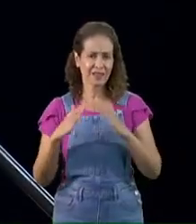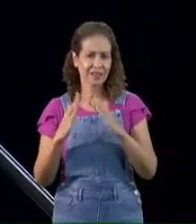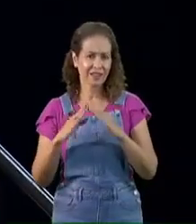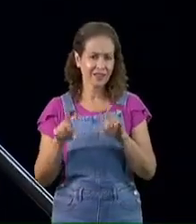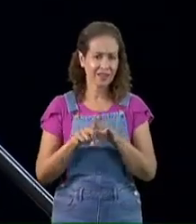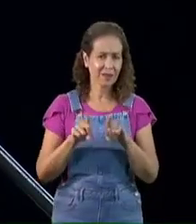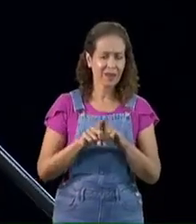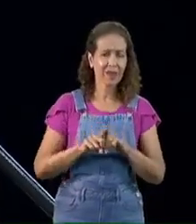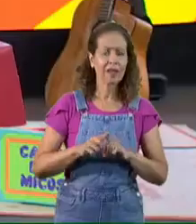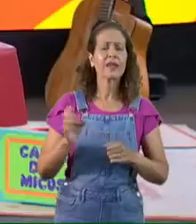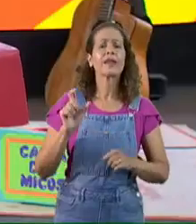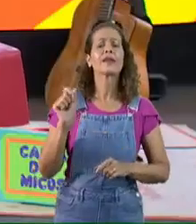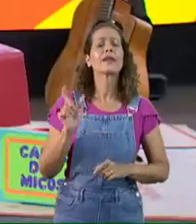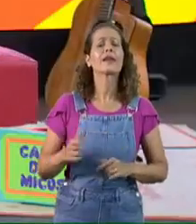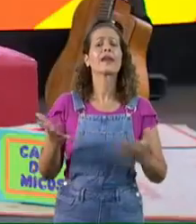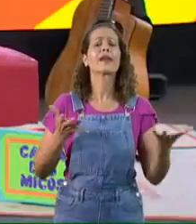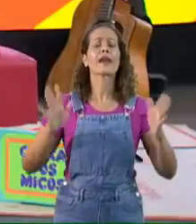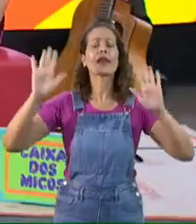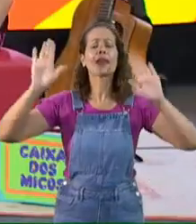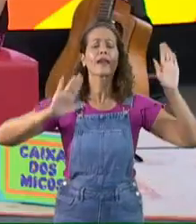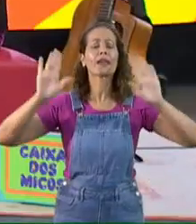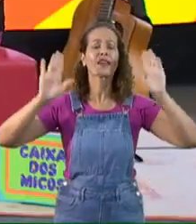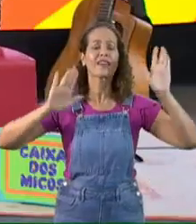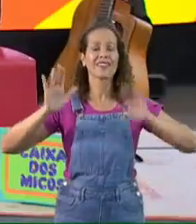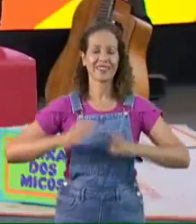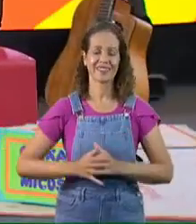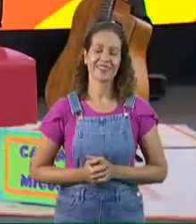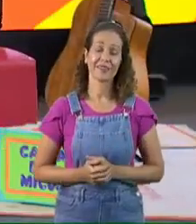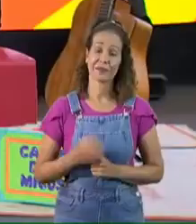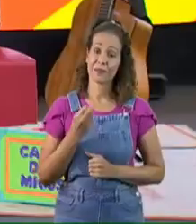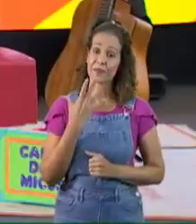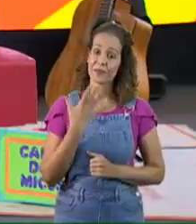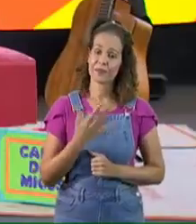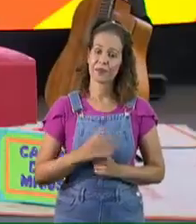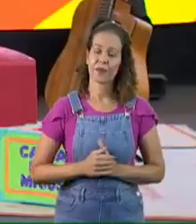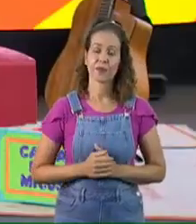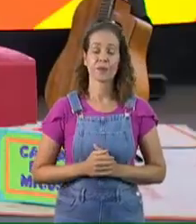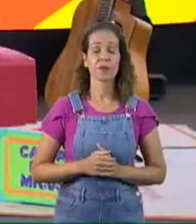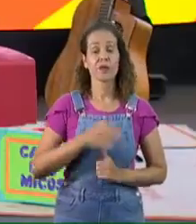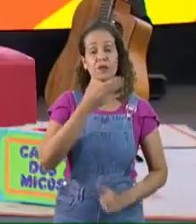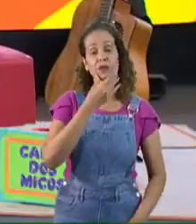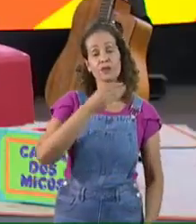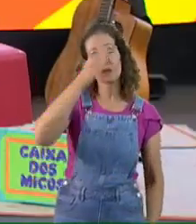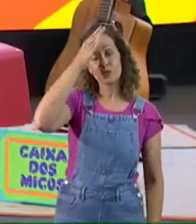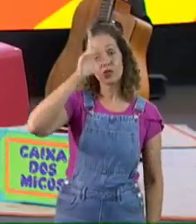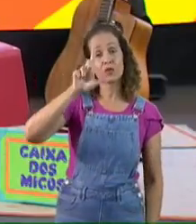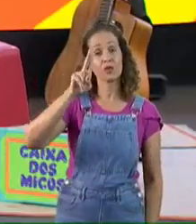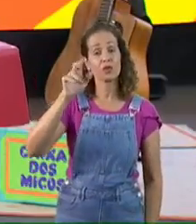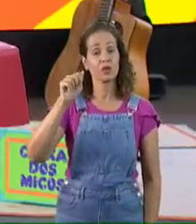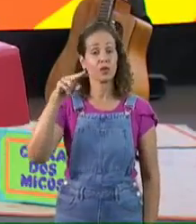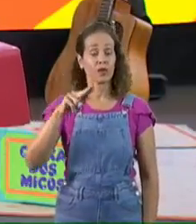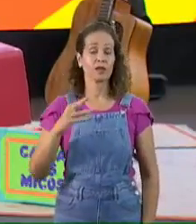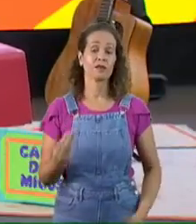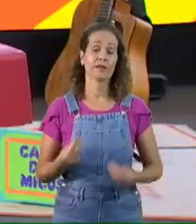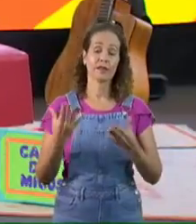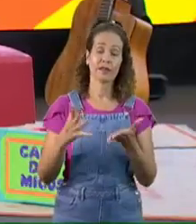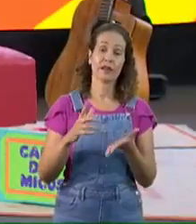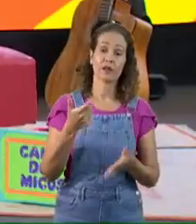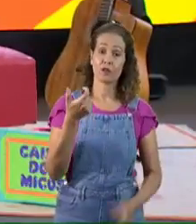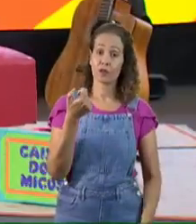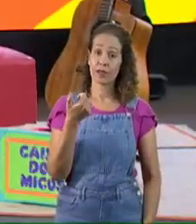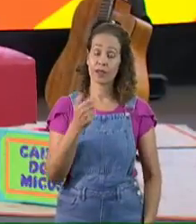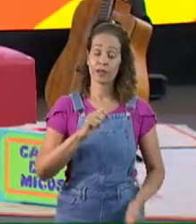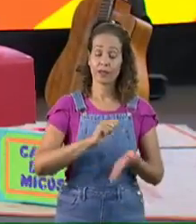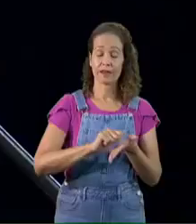quer fazer? Eu. Ai, que bom. Então, olha só, o Tio Luan vai dar aí uma caneta e um papel para cada